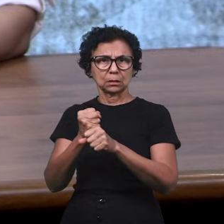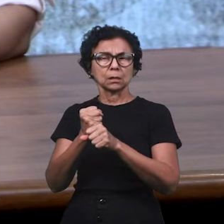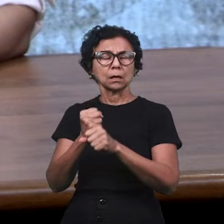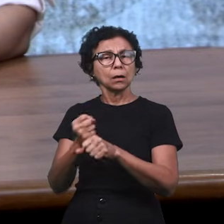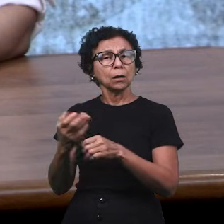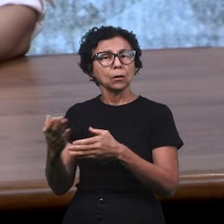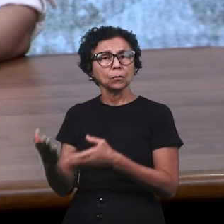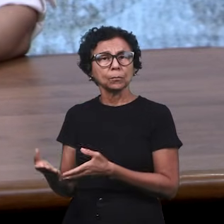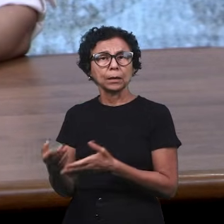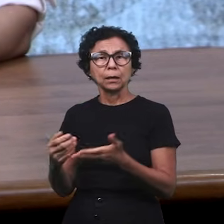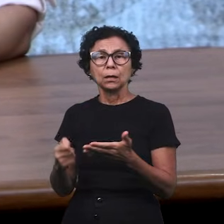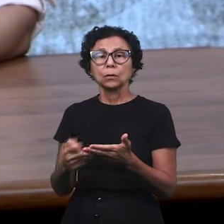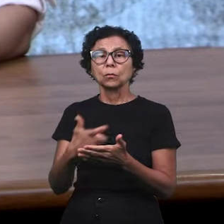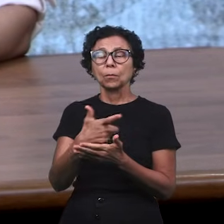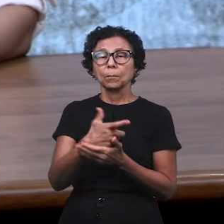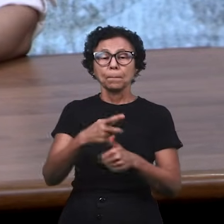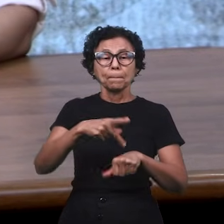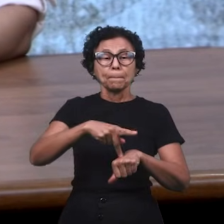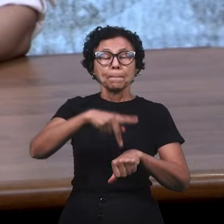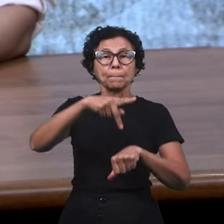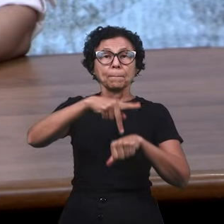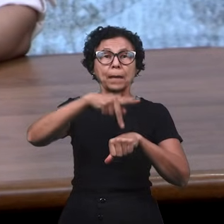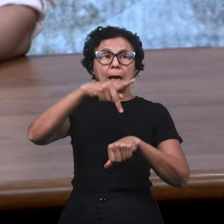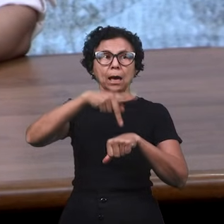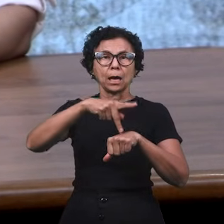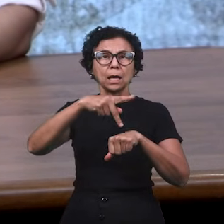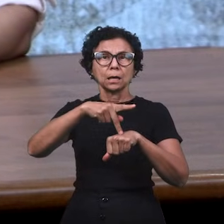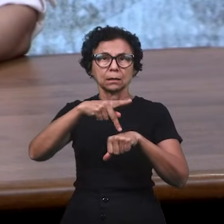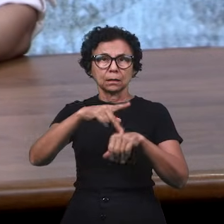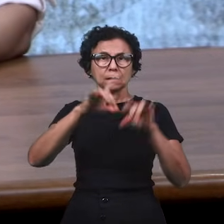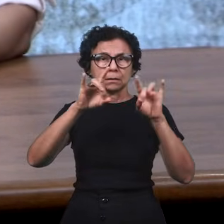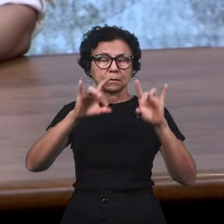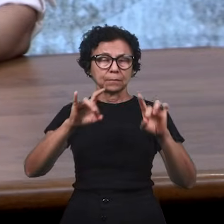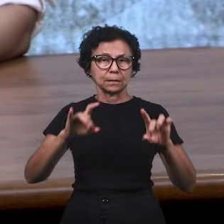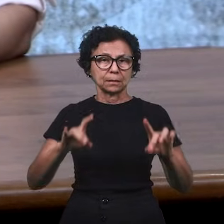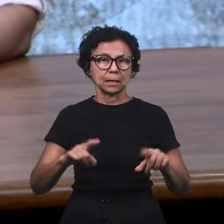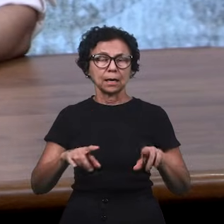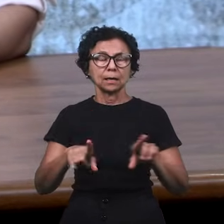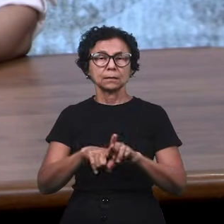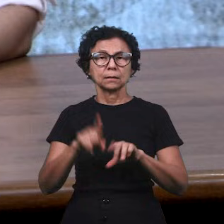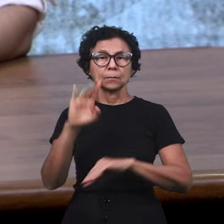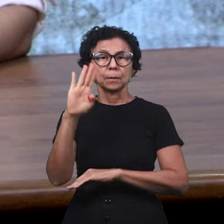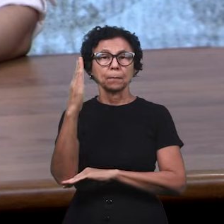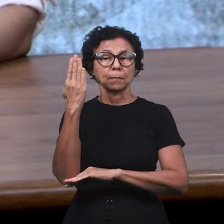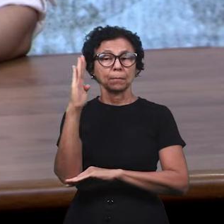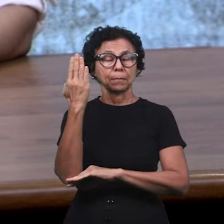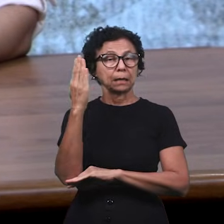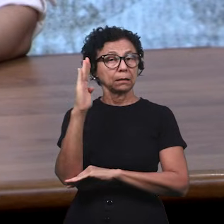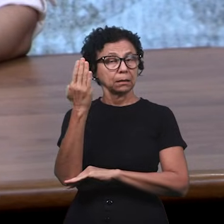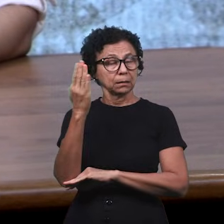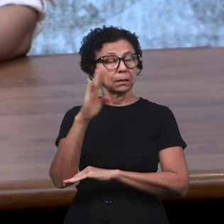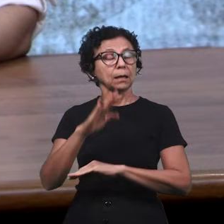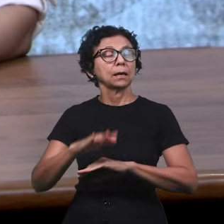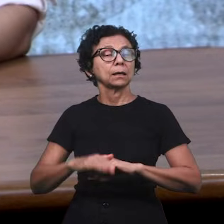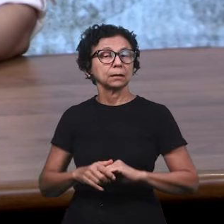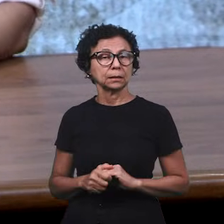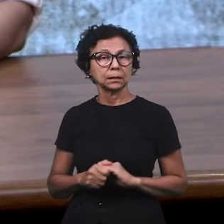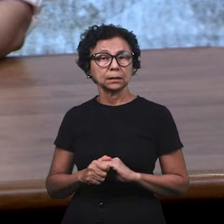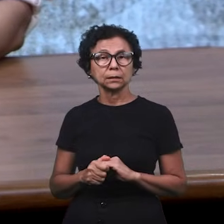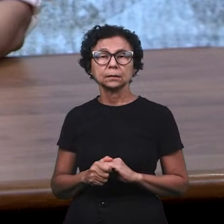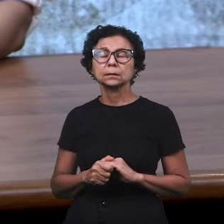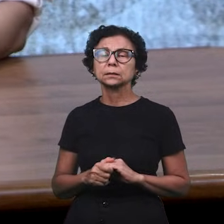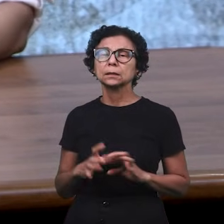comprarem pedras lavradas e madeira para junturas, e para sobradarem